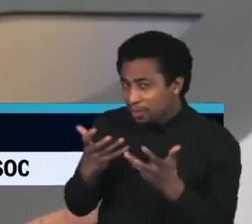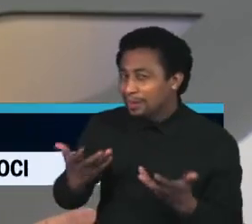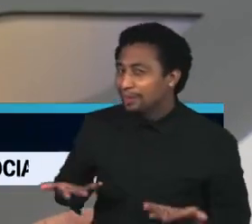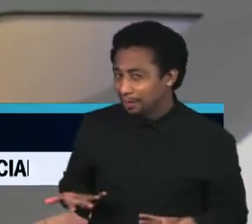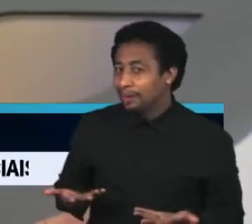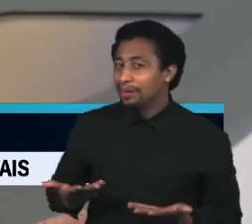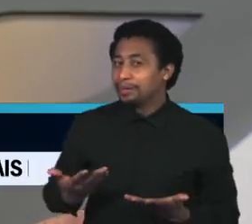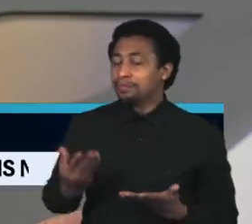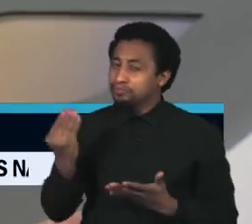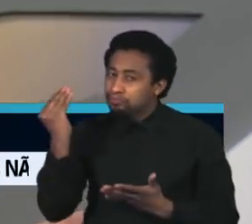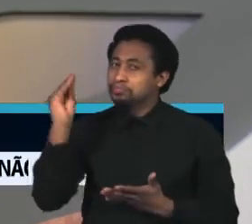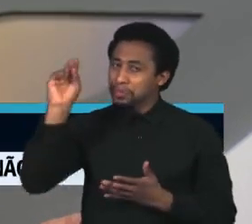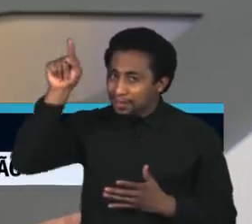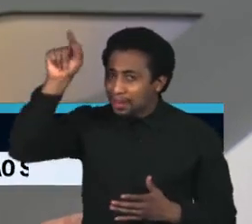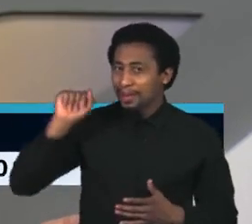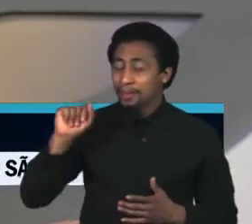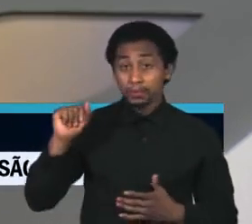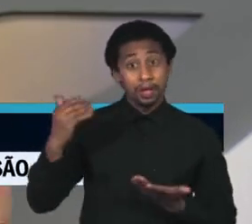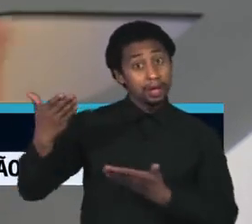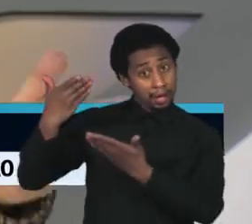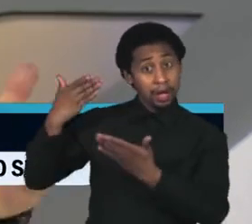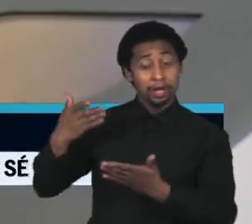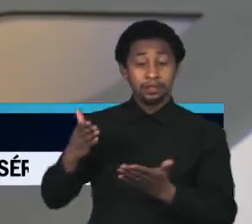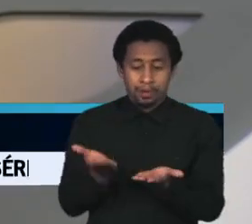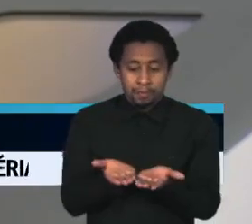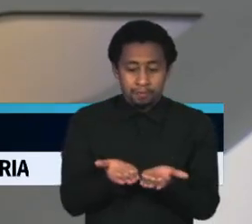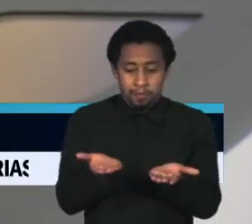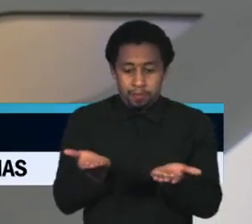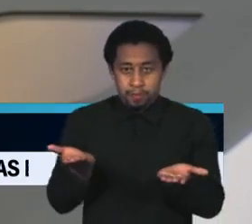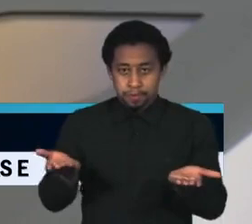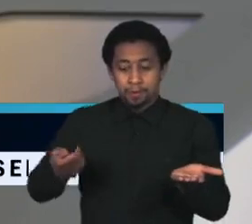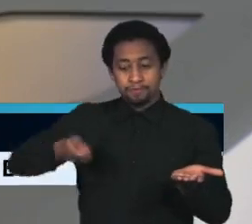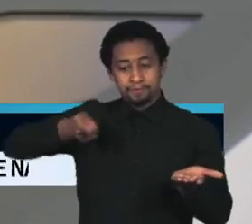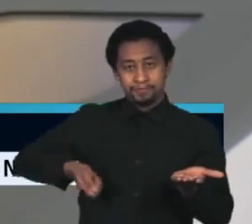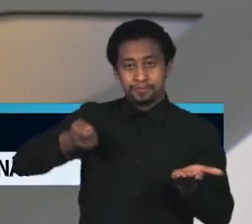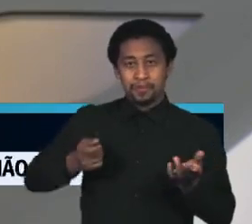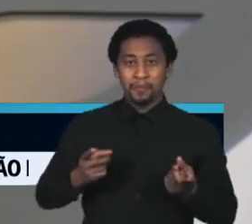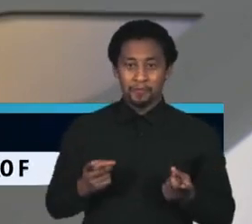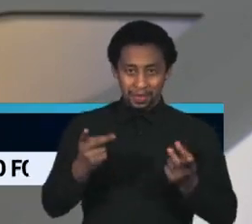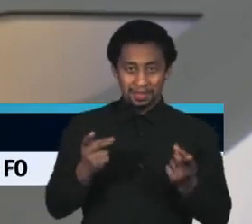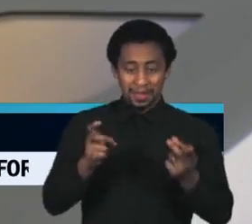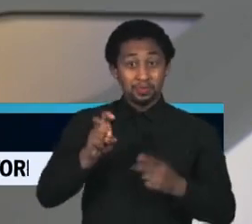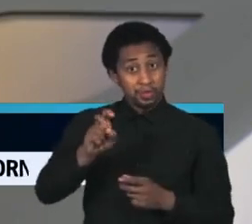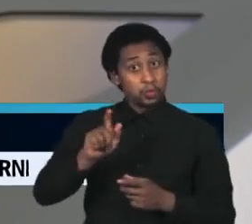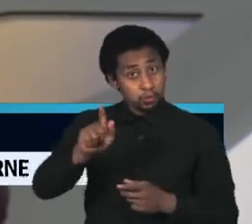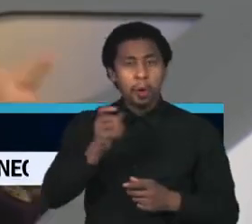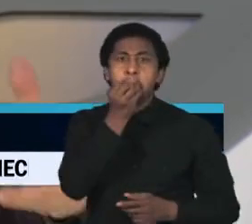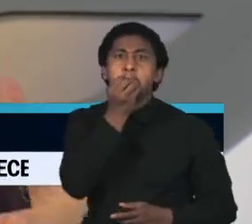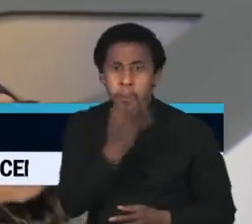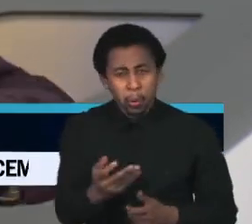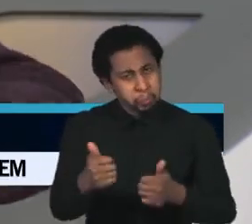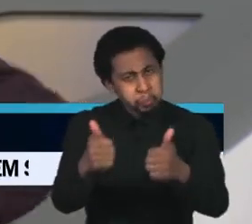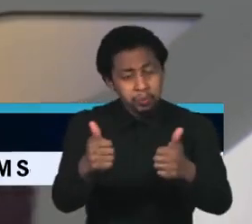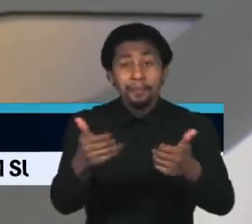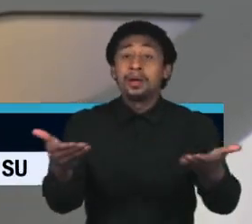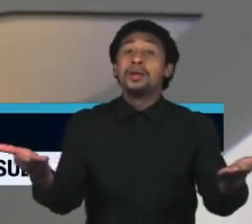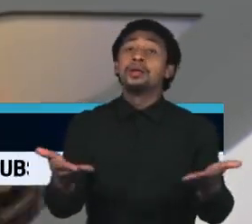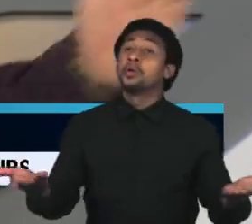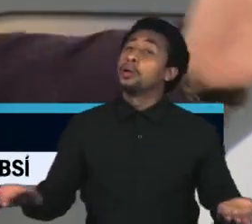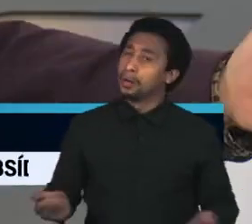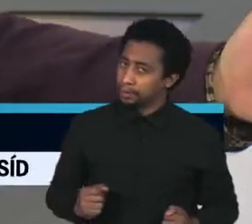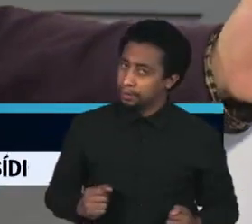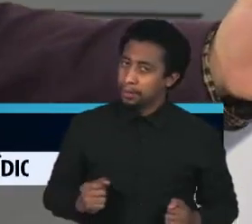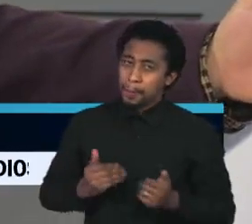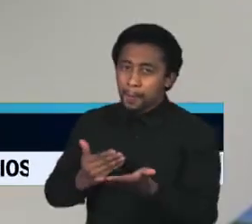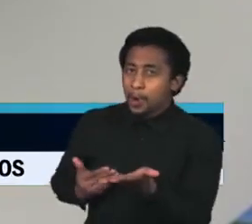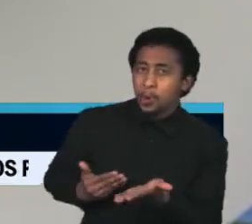interessante quando foi leiloado eu quando teve o leilão do 5g que foi sim muito bem sucedido mas e agora na hora de